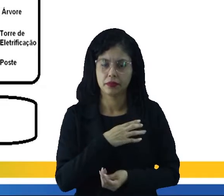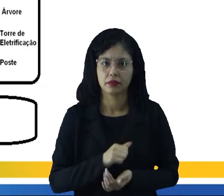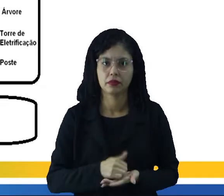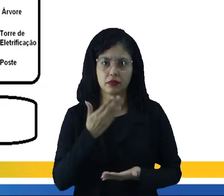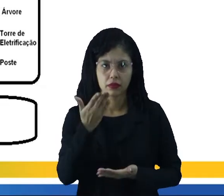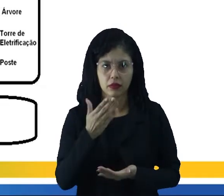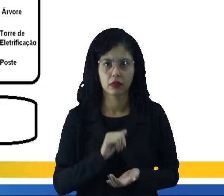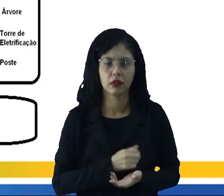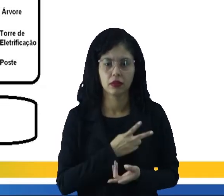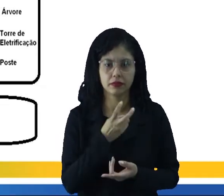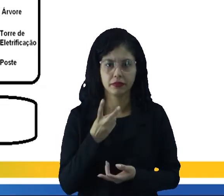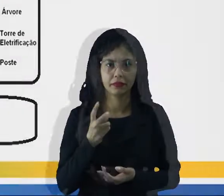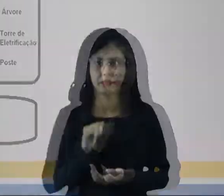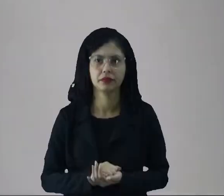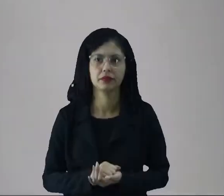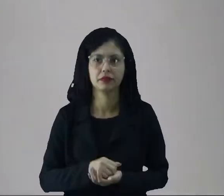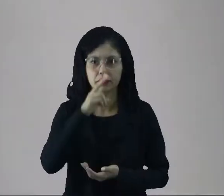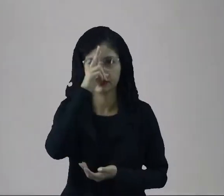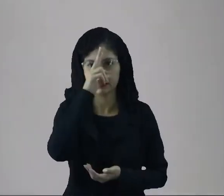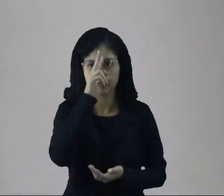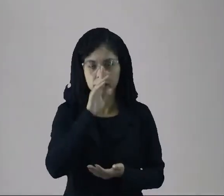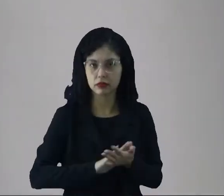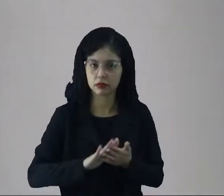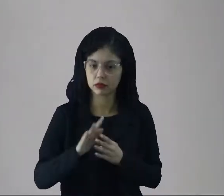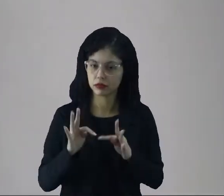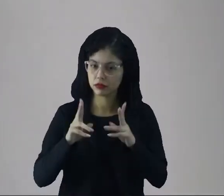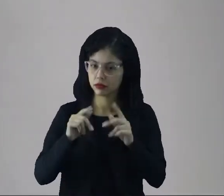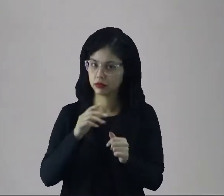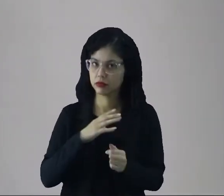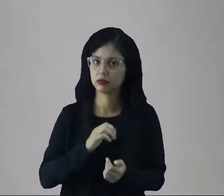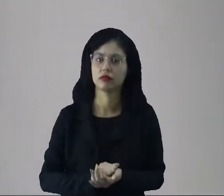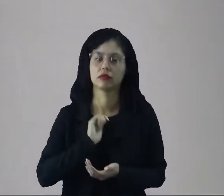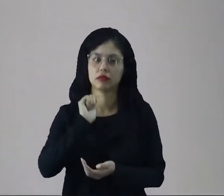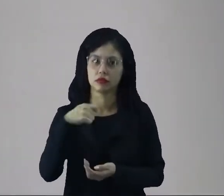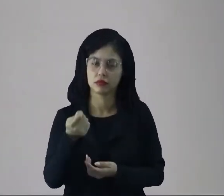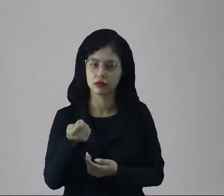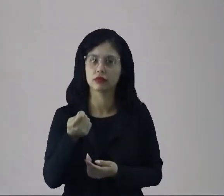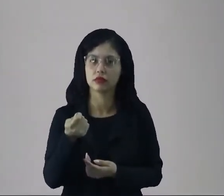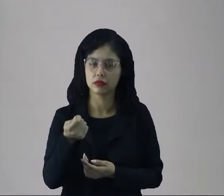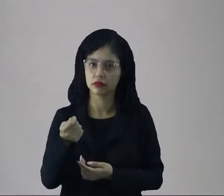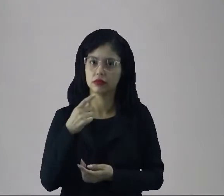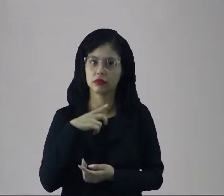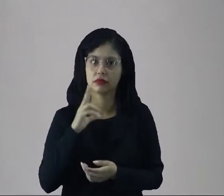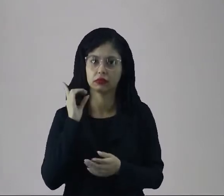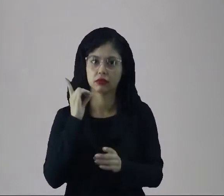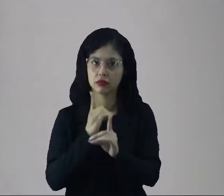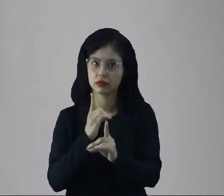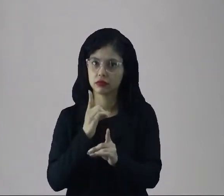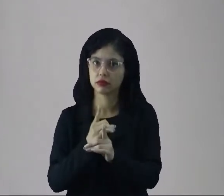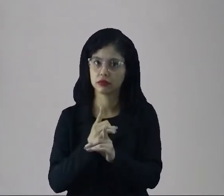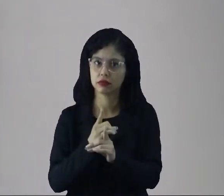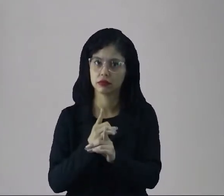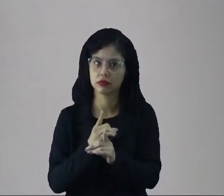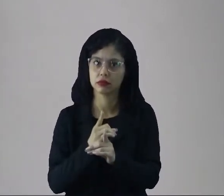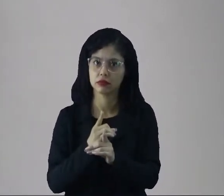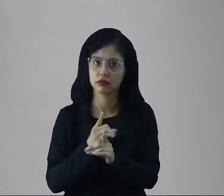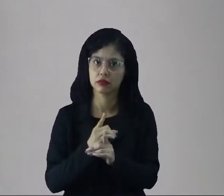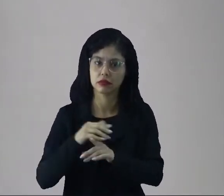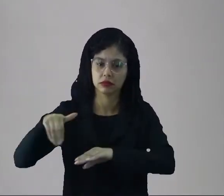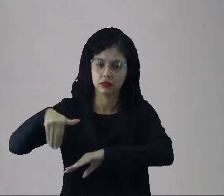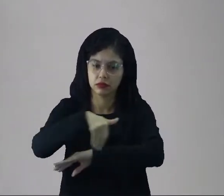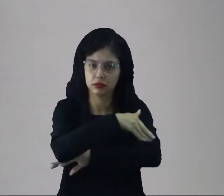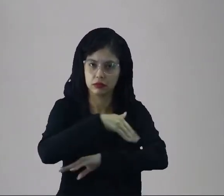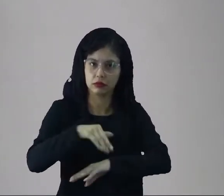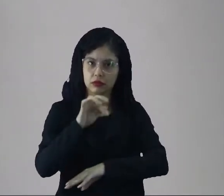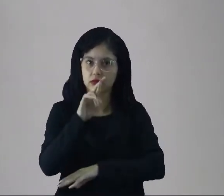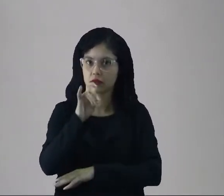que você vai perceber. Lembrando que nem todas as formas de simbologias você vai encontrar nas